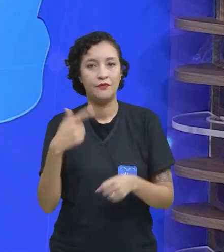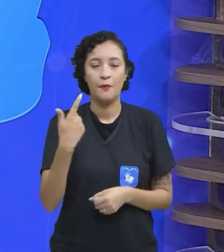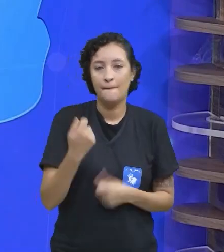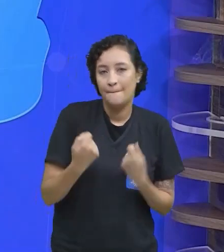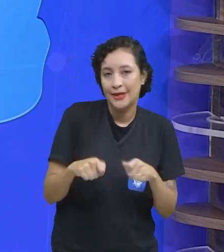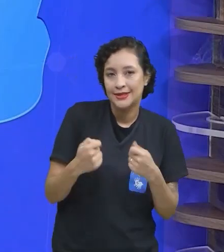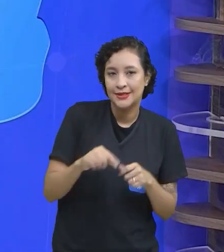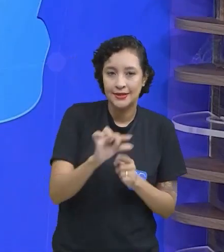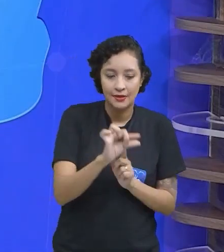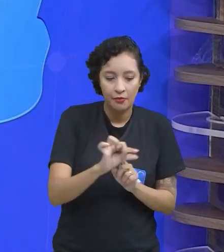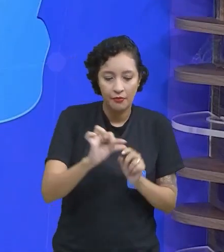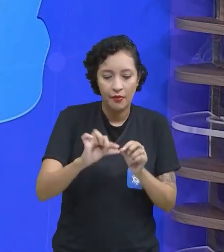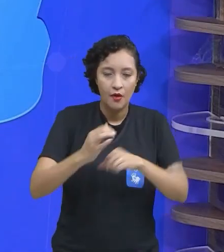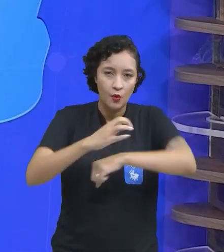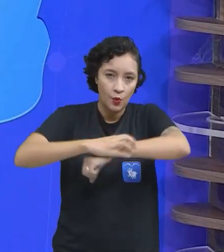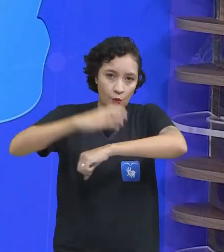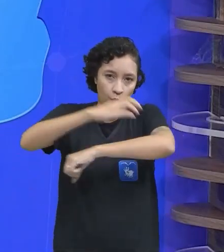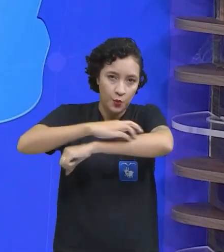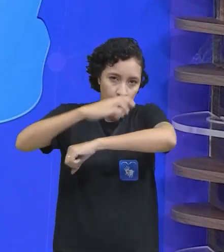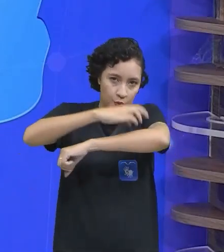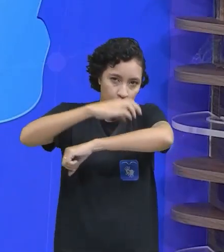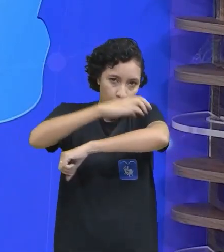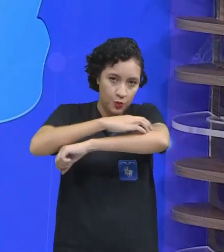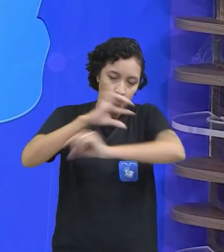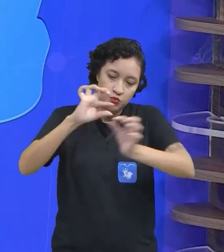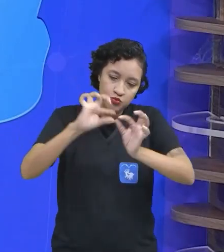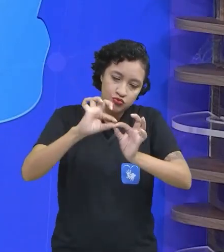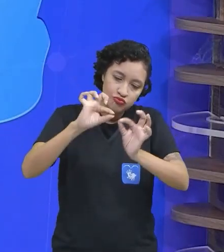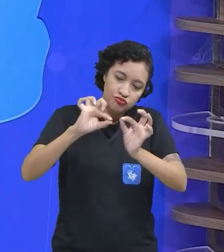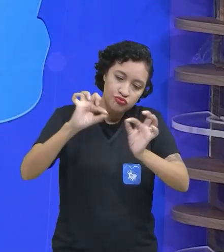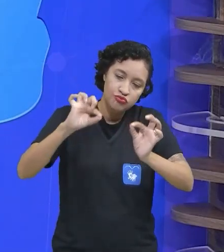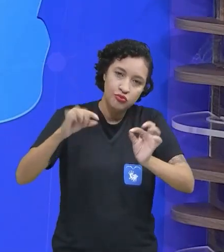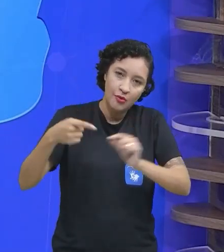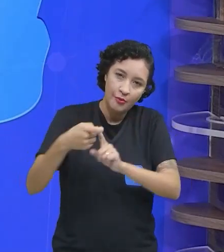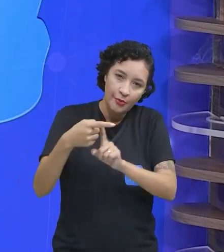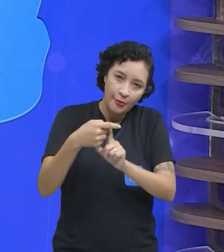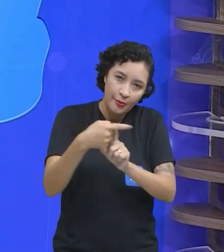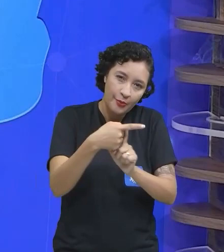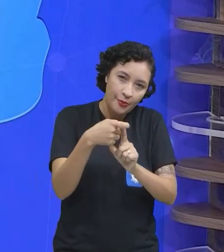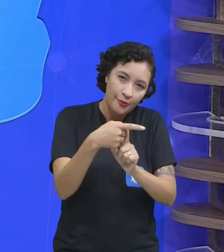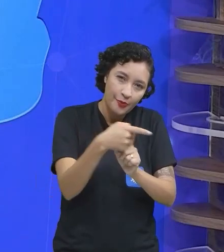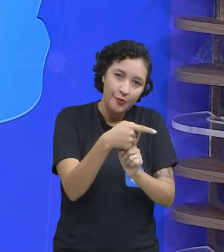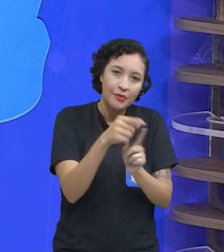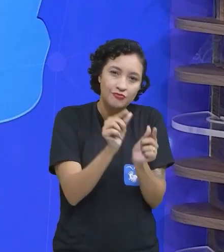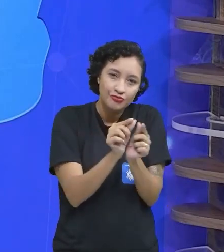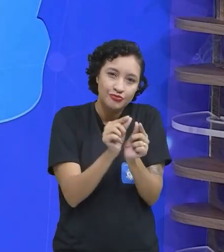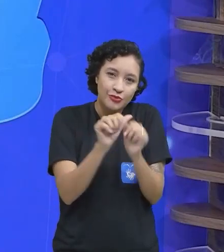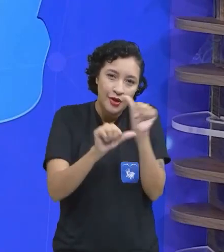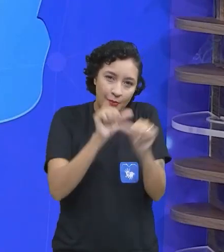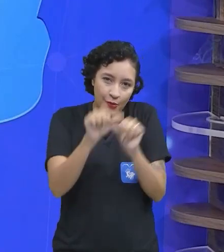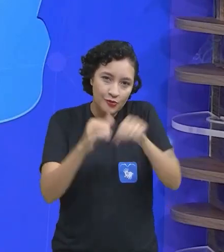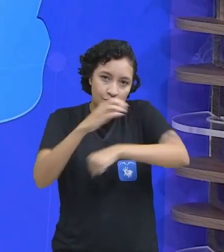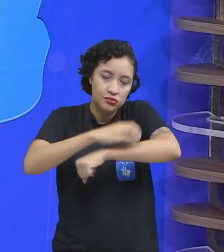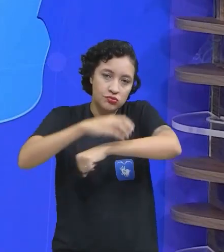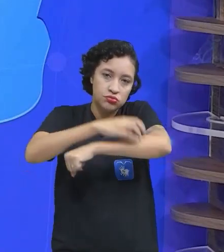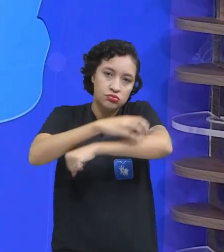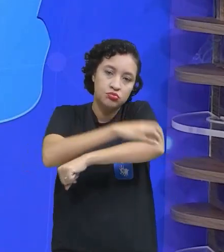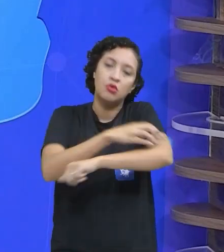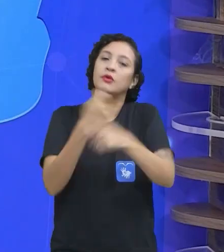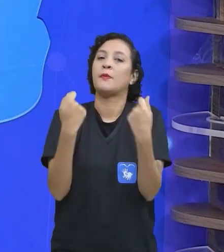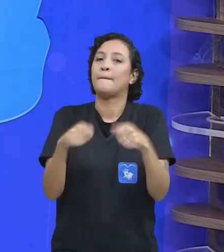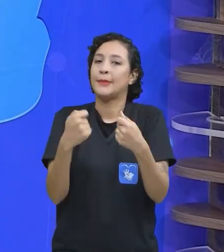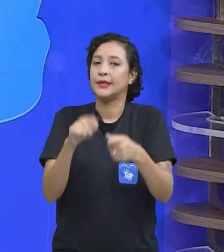exemplo, que eles, antes de virar sapo, né, eles viram girinos, são aqueles peixinhos bem pequenininhos. Então, eles precisam da água para